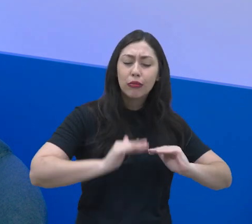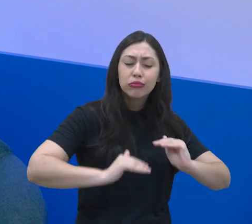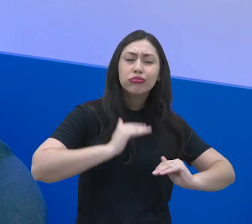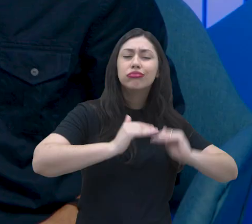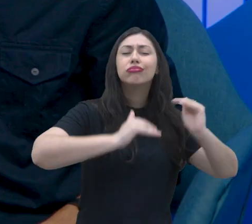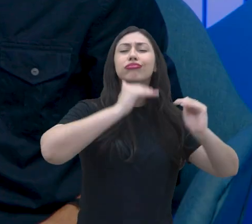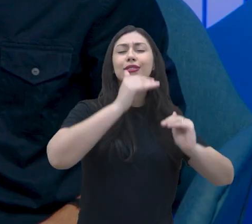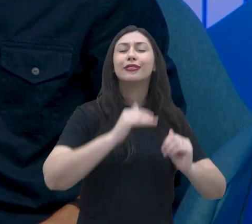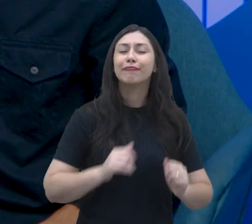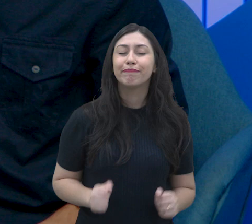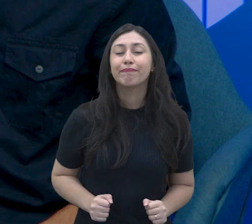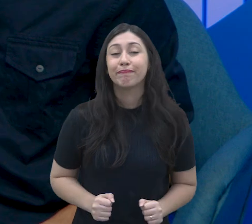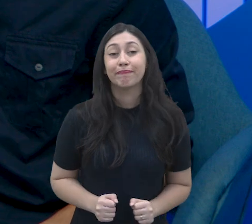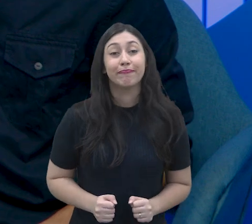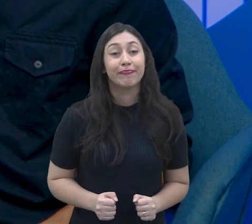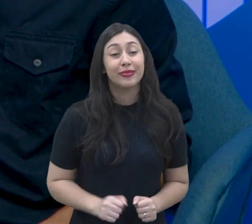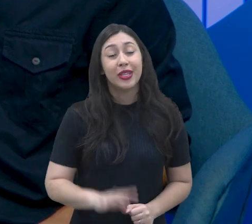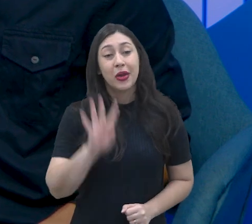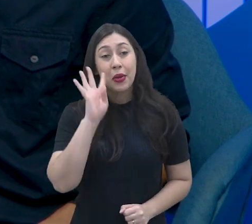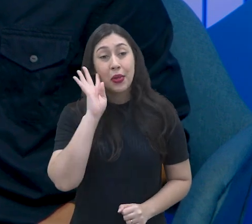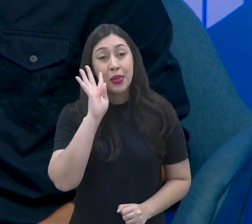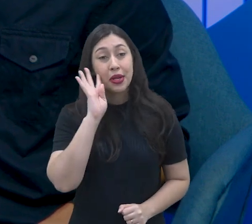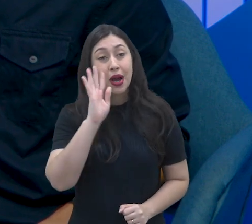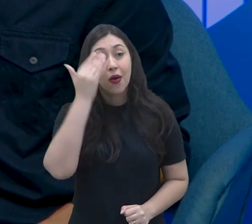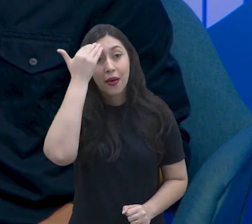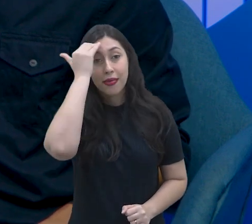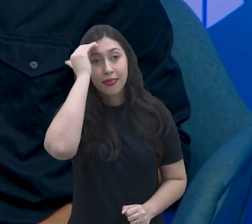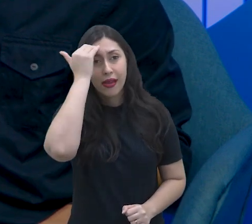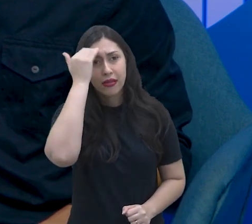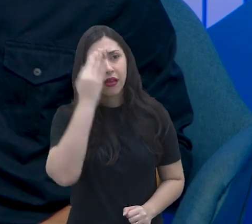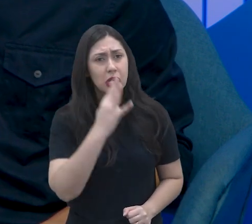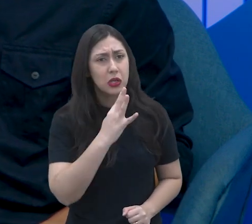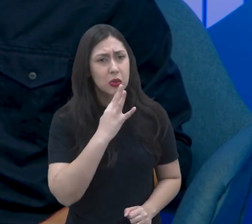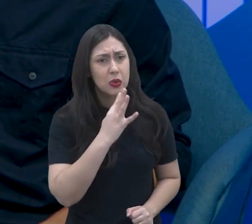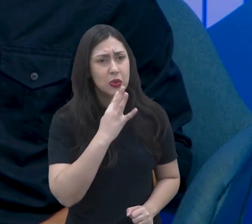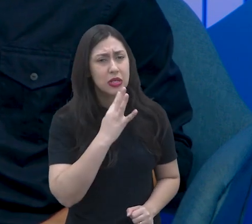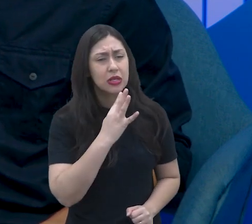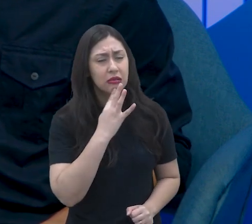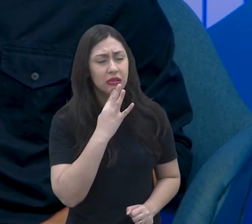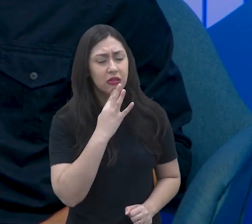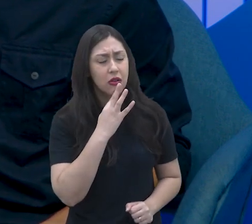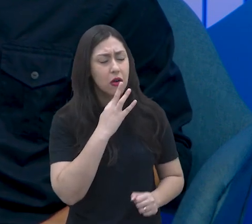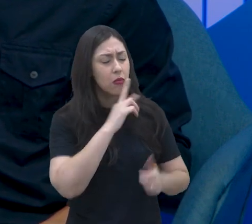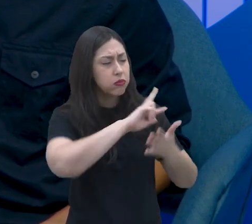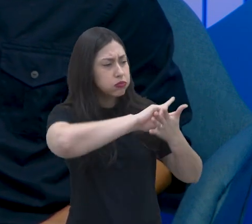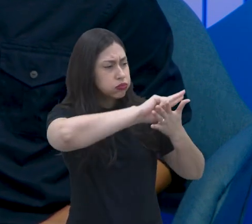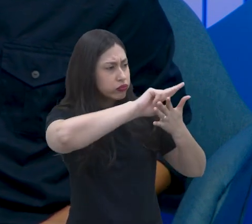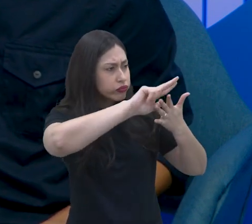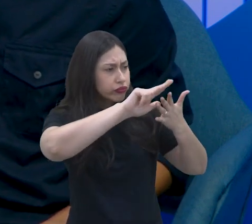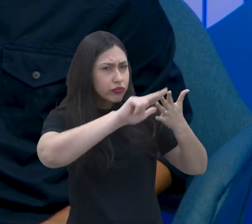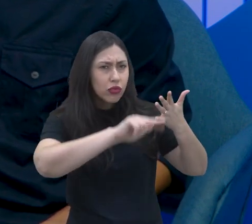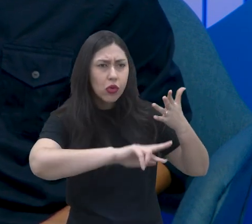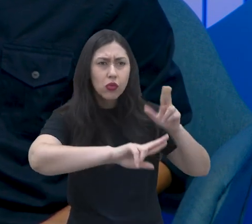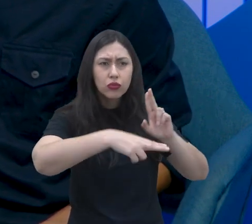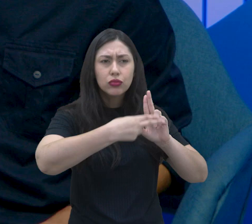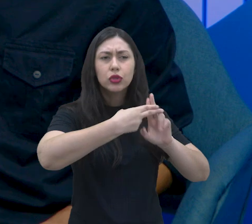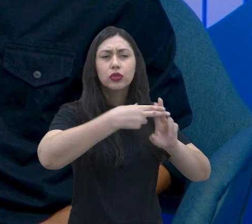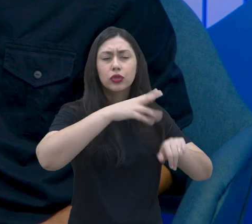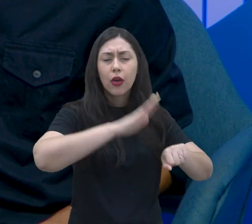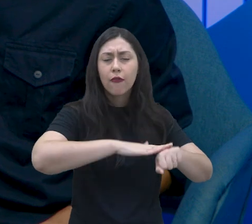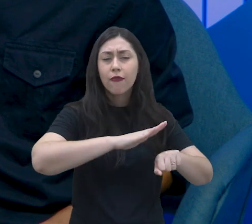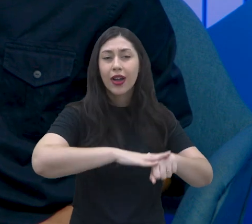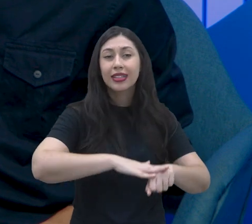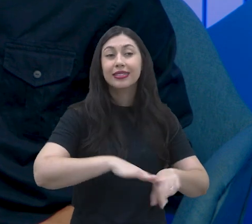no caminho. Perfeito. Matheus, legal a gente entender, ter a noção de tudo que o SUS abrange,